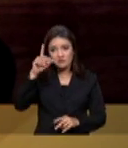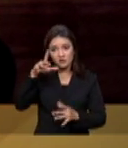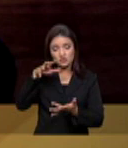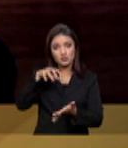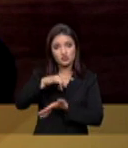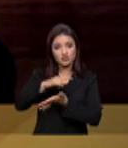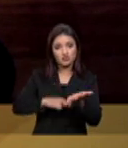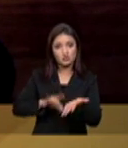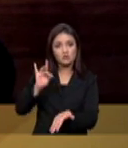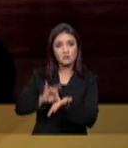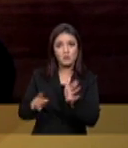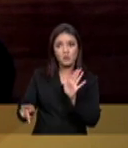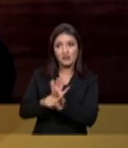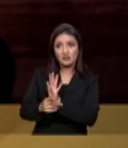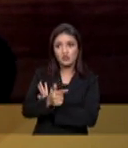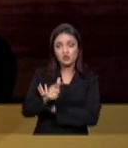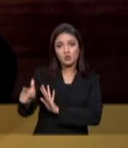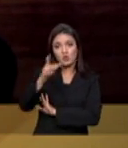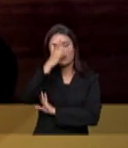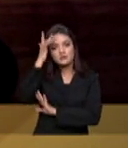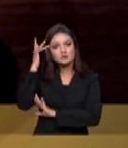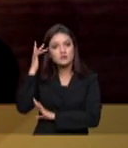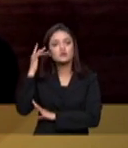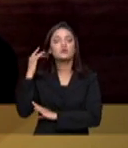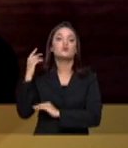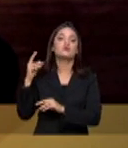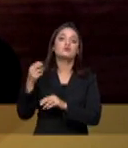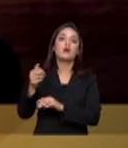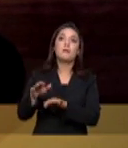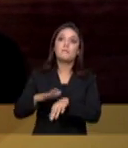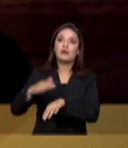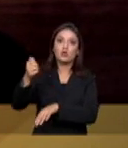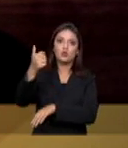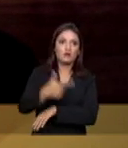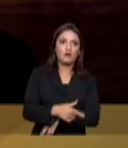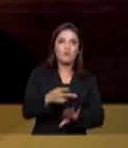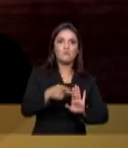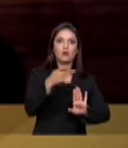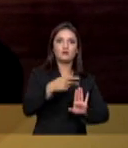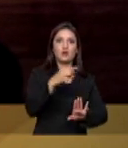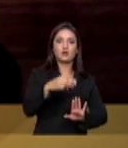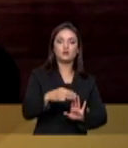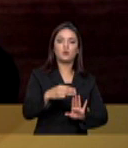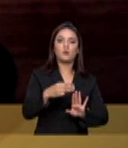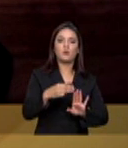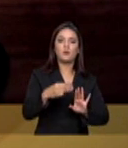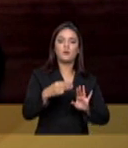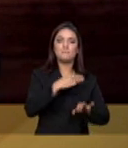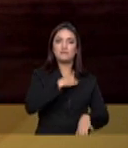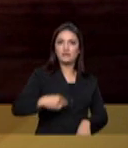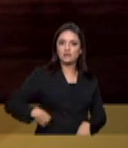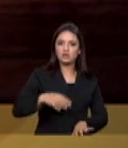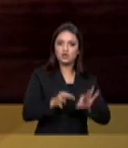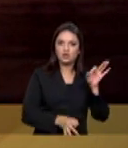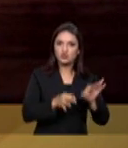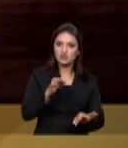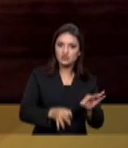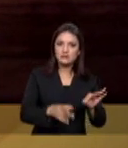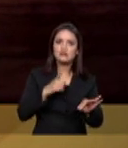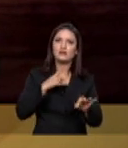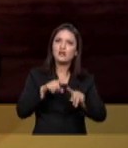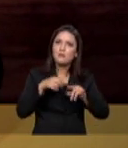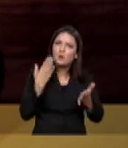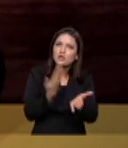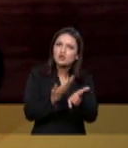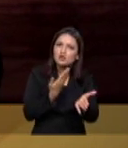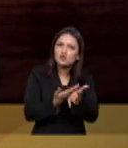propriedades pedir um favor de terceiro cumprimento da portaria do Ministro da Justiça que amparado